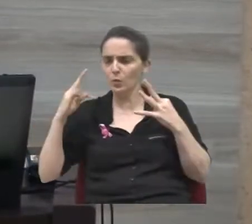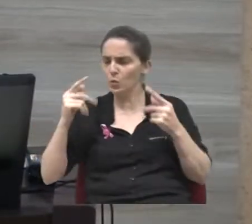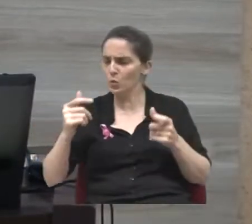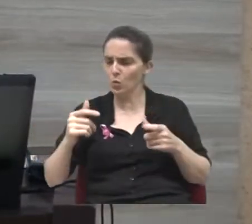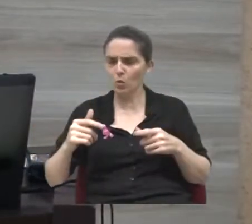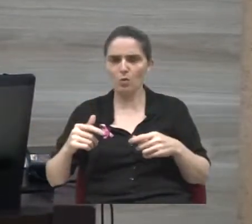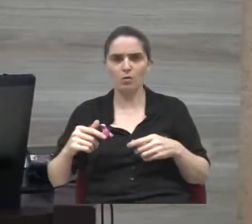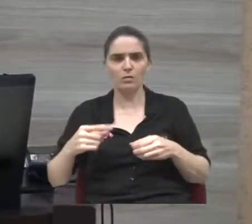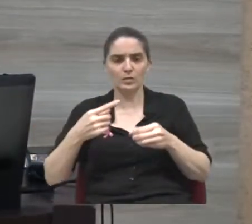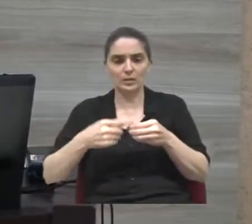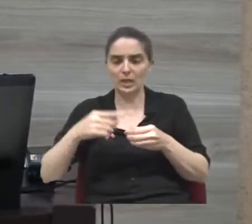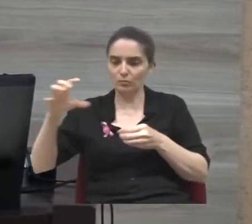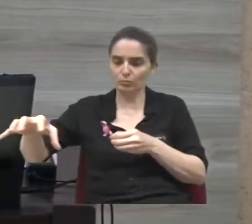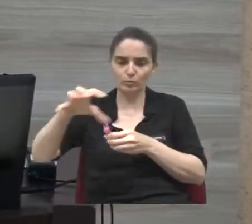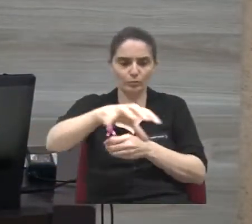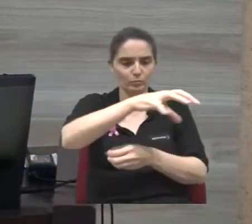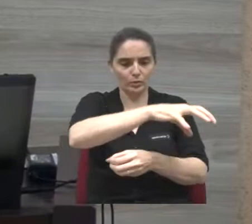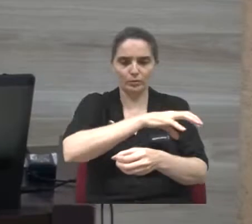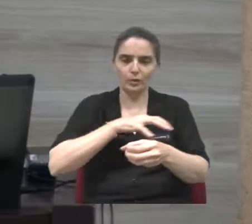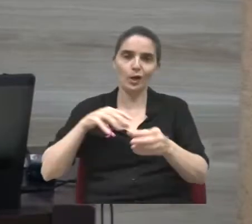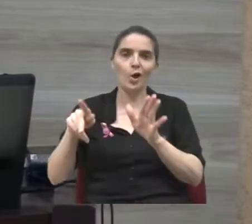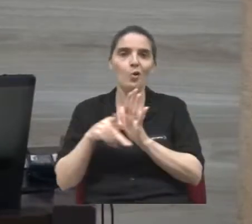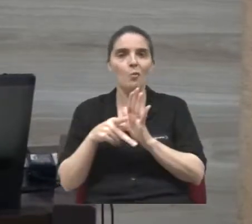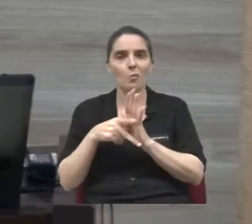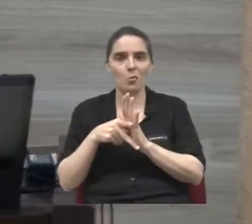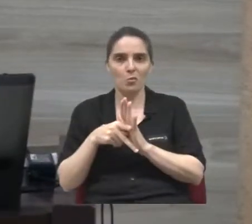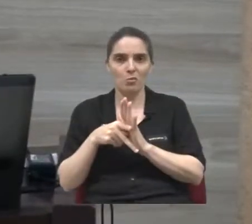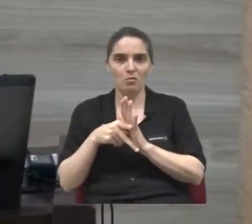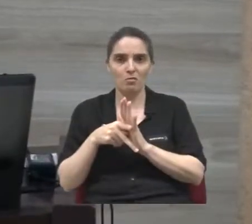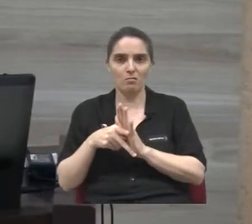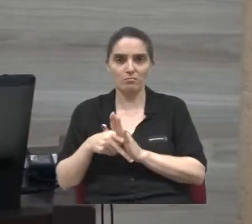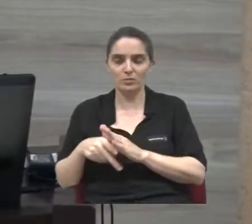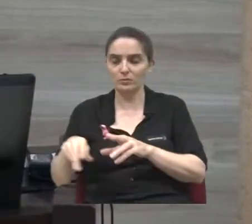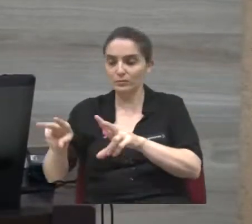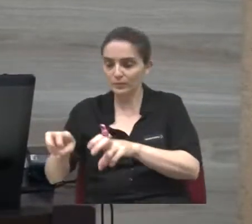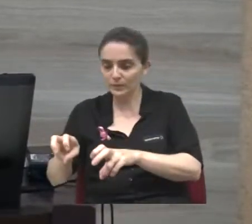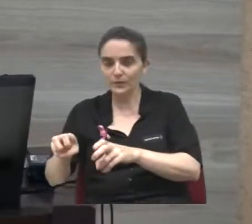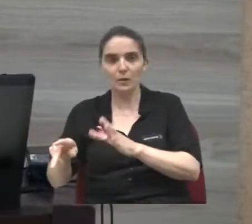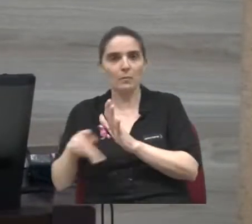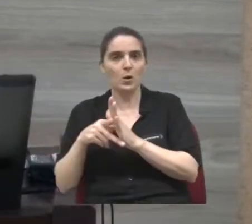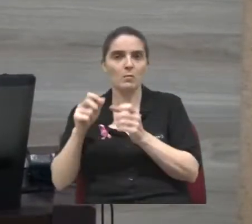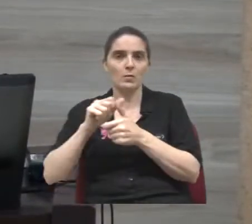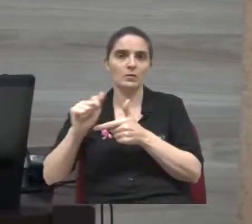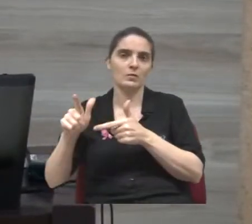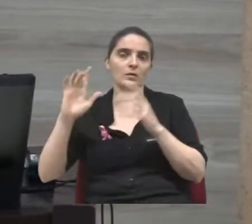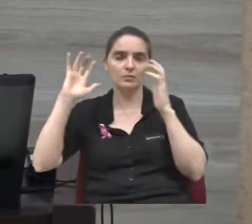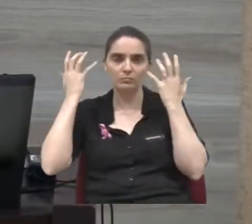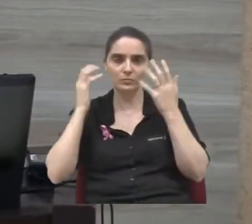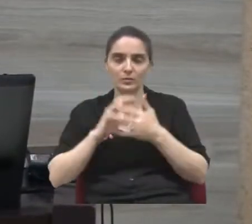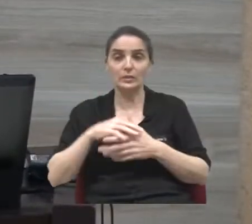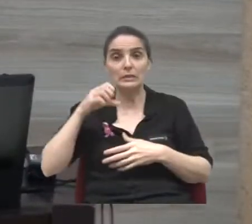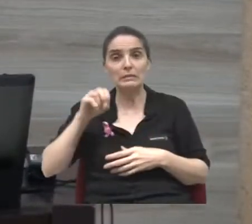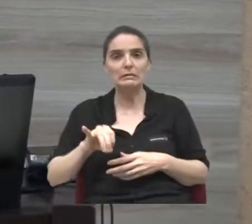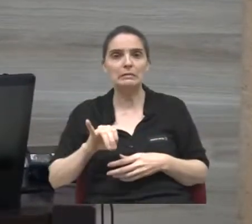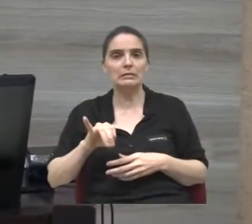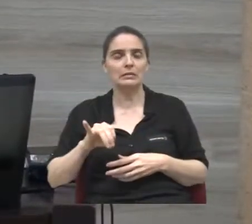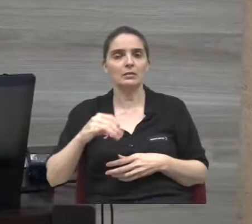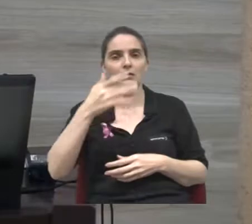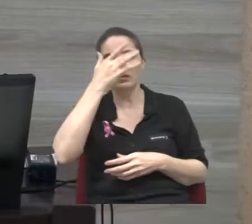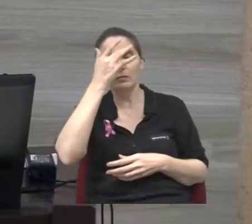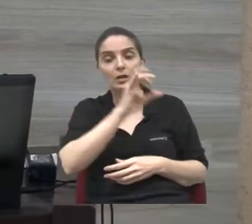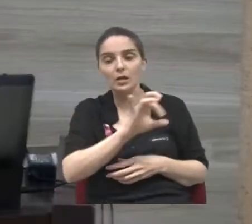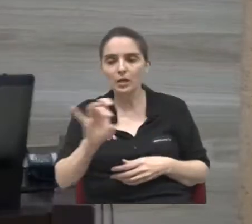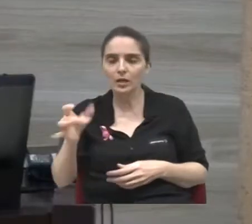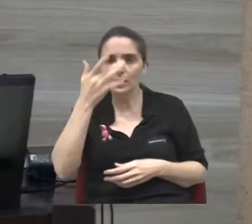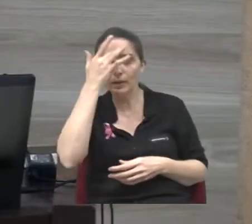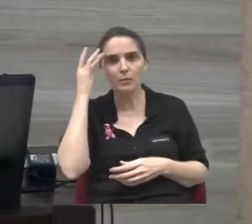um pequeno lugarejo chamado... comumente chácara de recreio. Se cada um cuidar do seu lixo, que é a intenção do poder público, mas